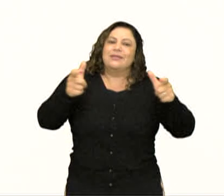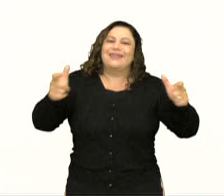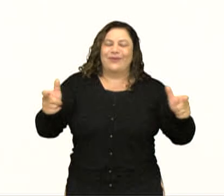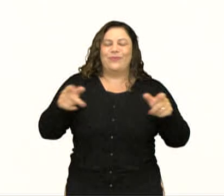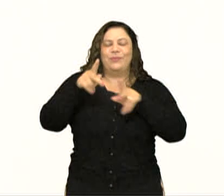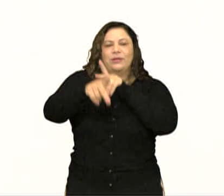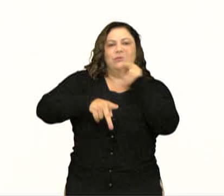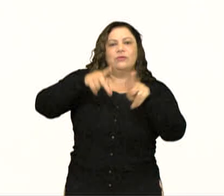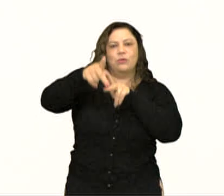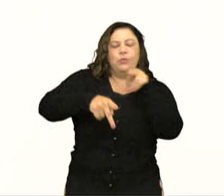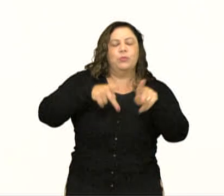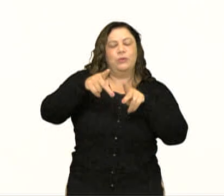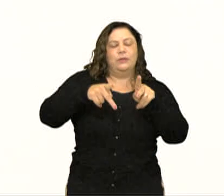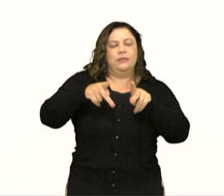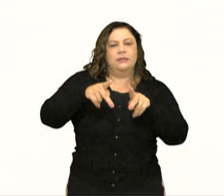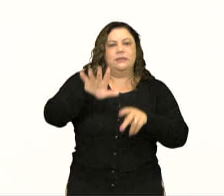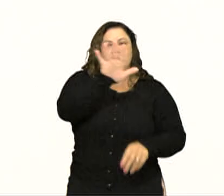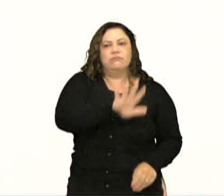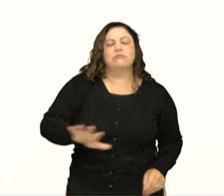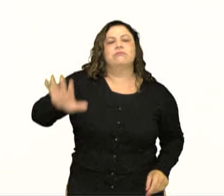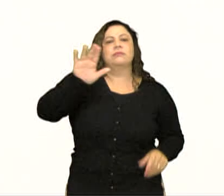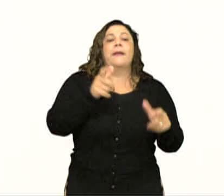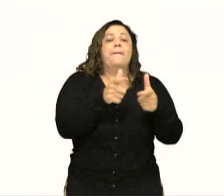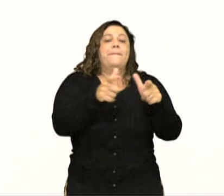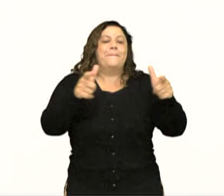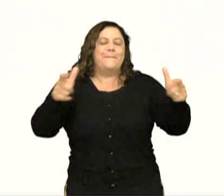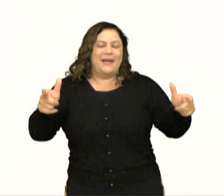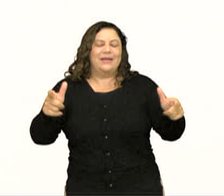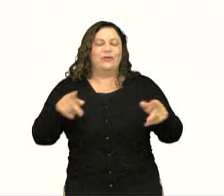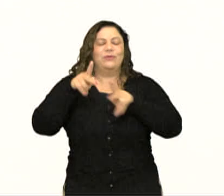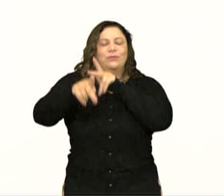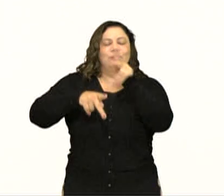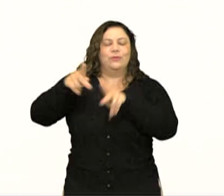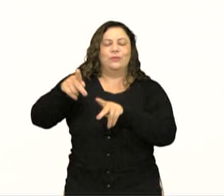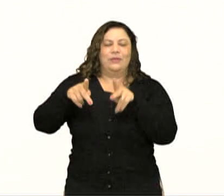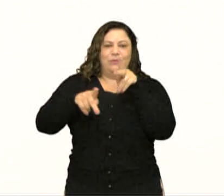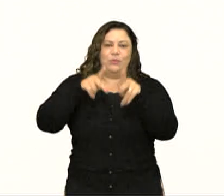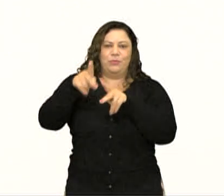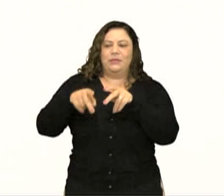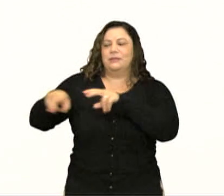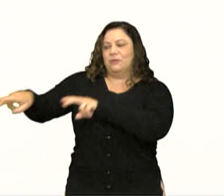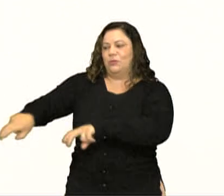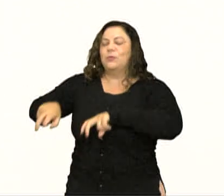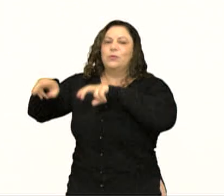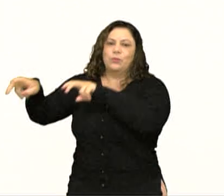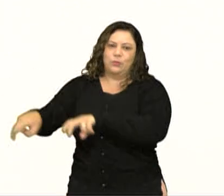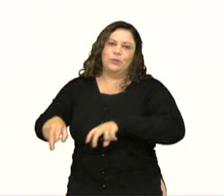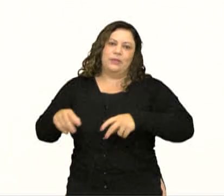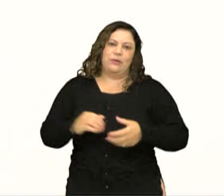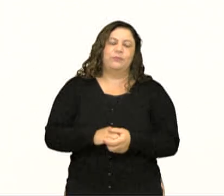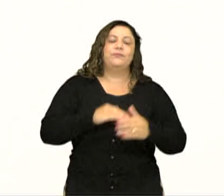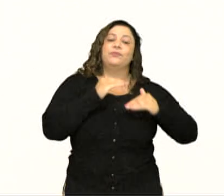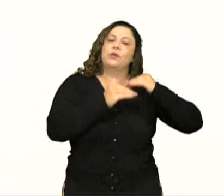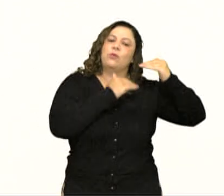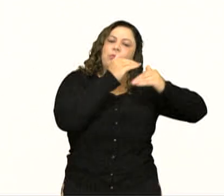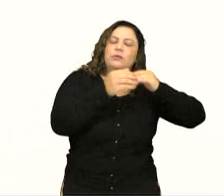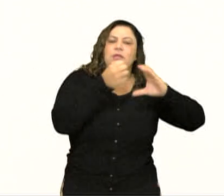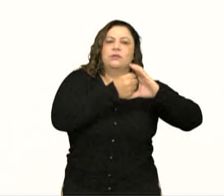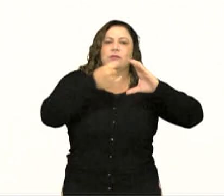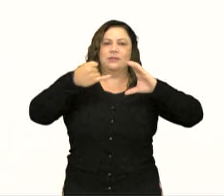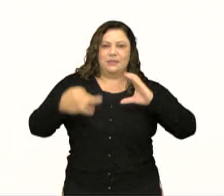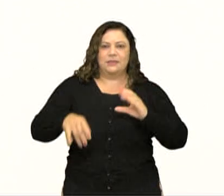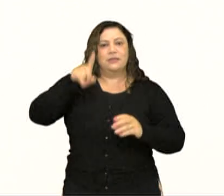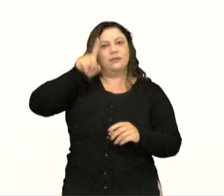da população urbana maior do que da população rural. Então o processo de urbanização se caracteriza por